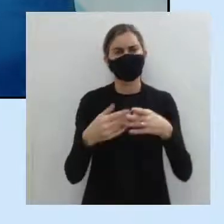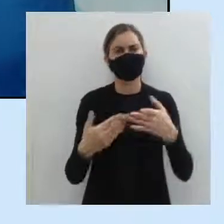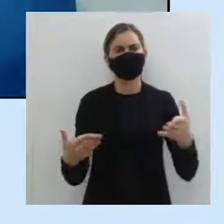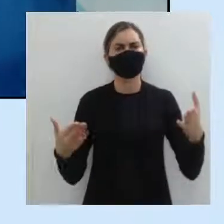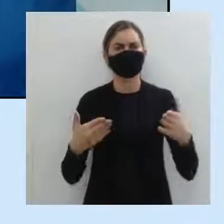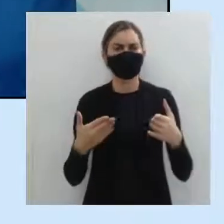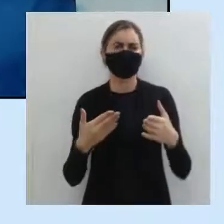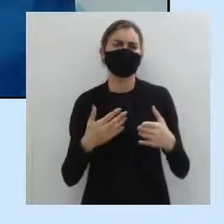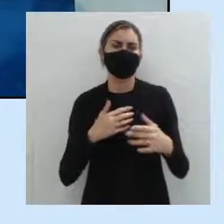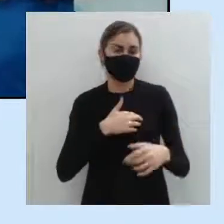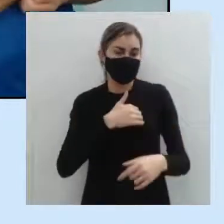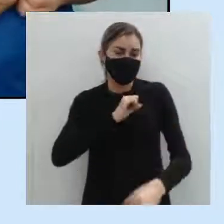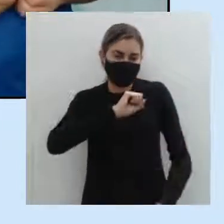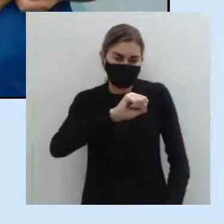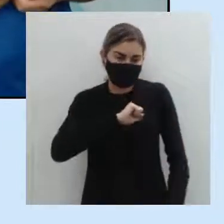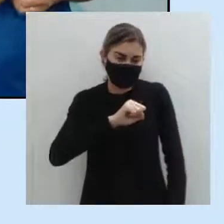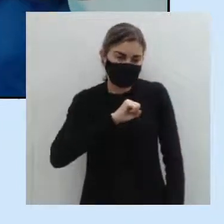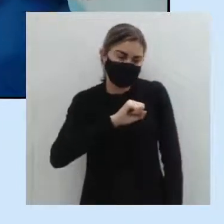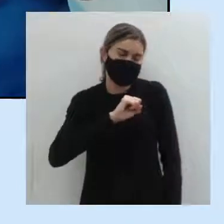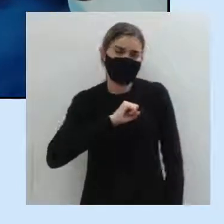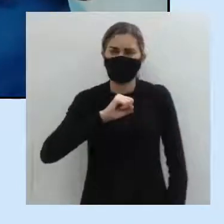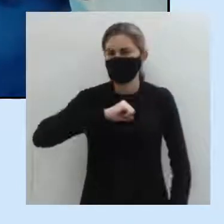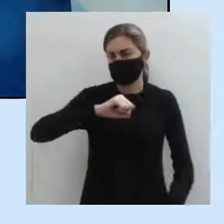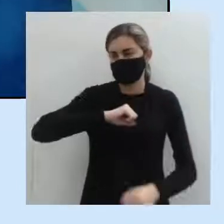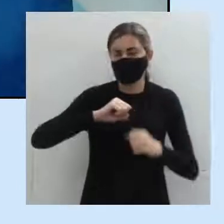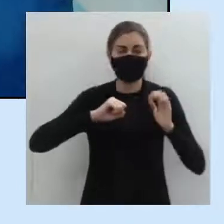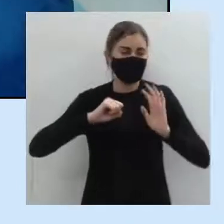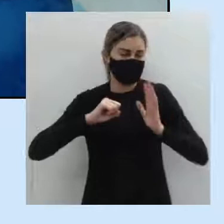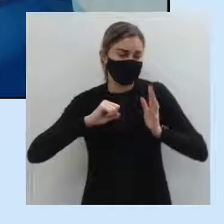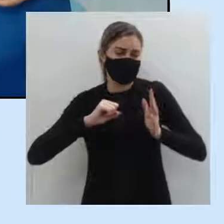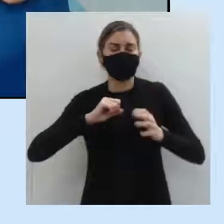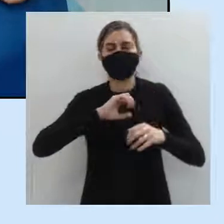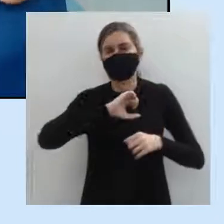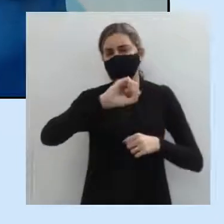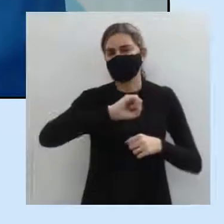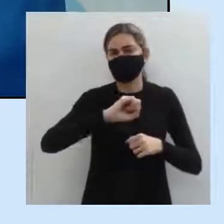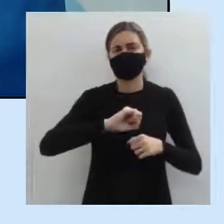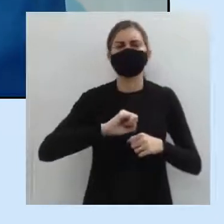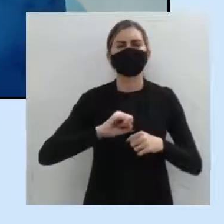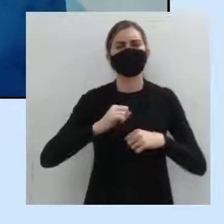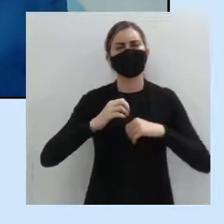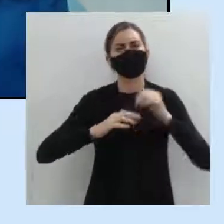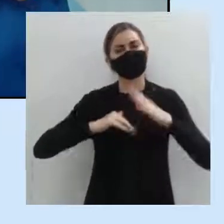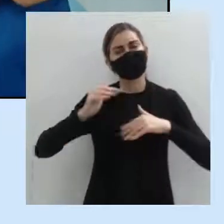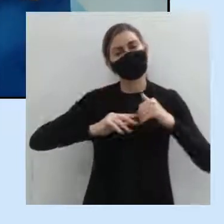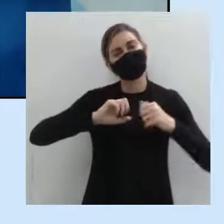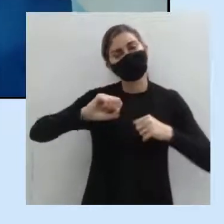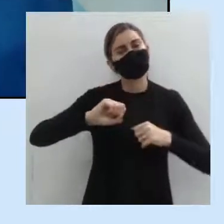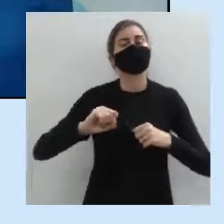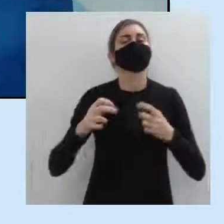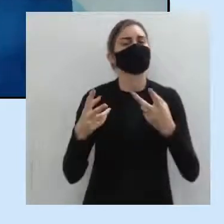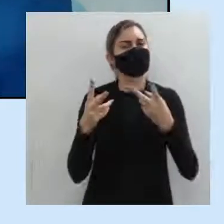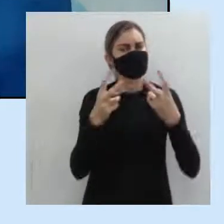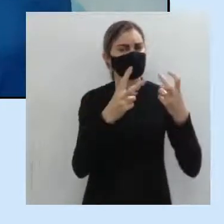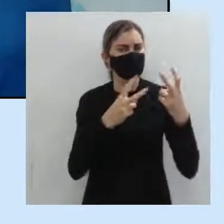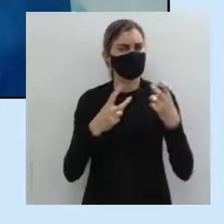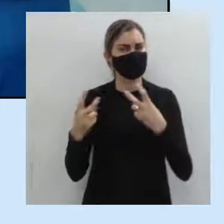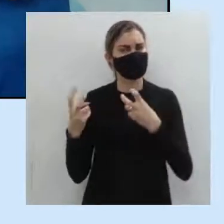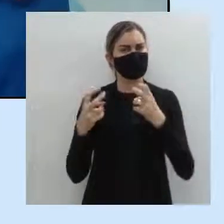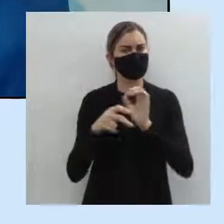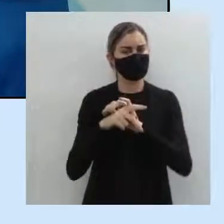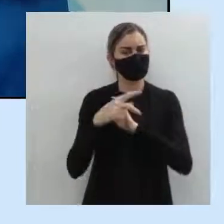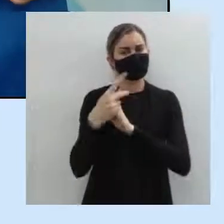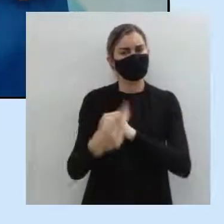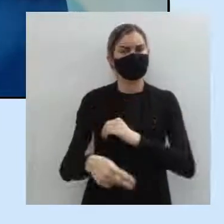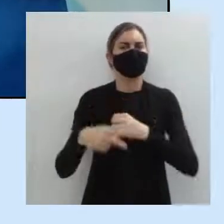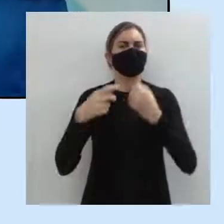seu coração acelera, né, através da prática da corrida. Então nós percebemos que os elementos que fazem